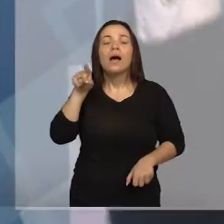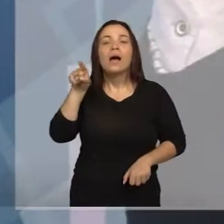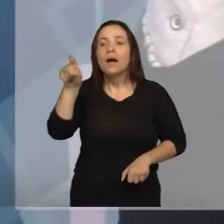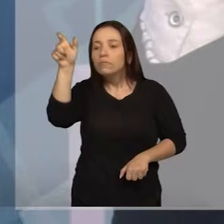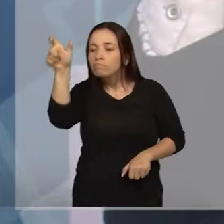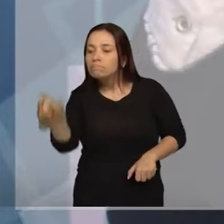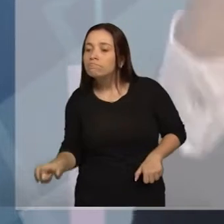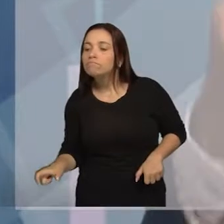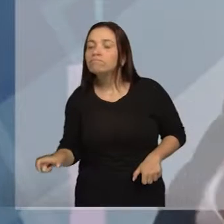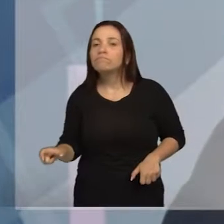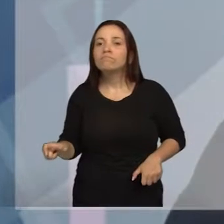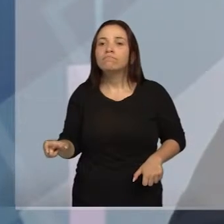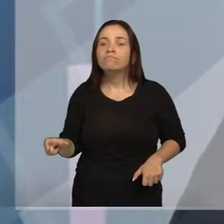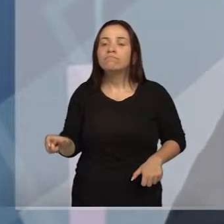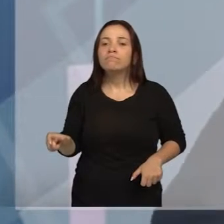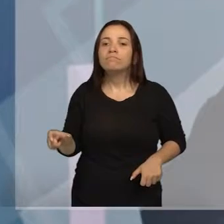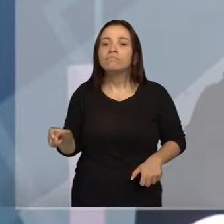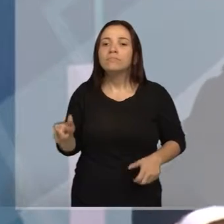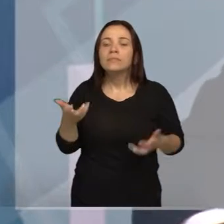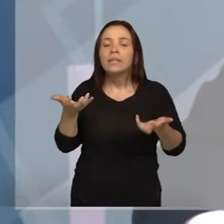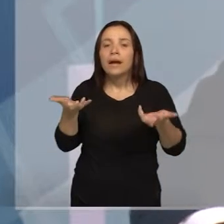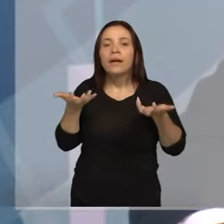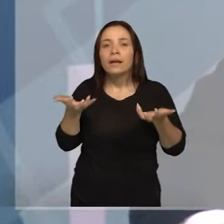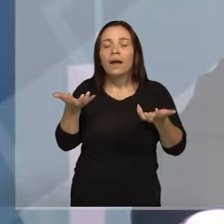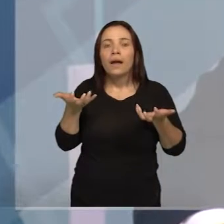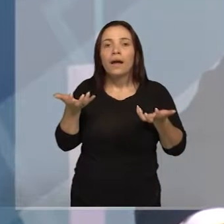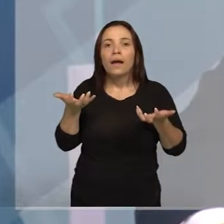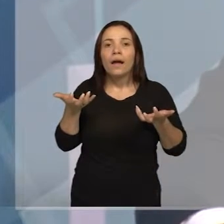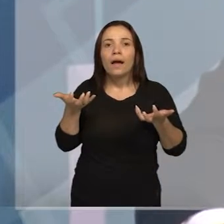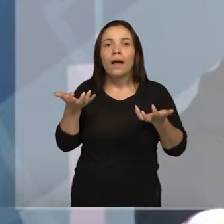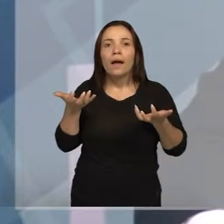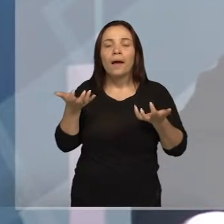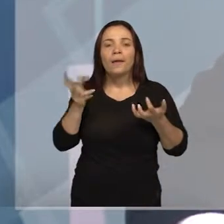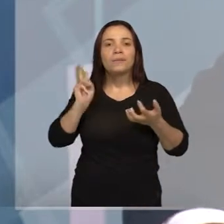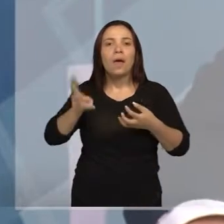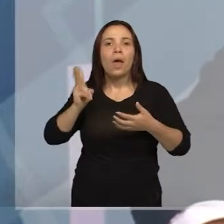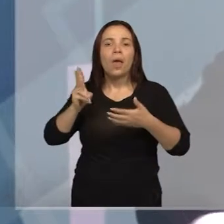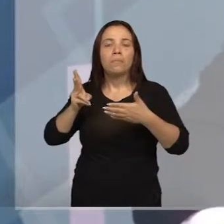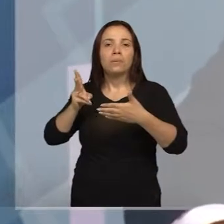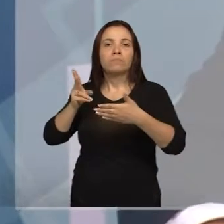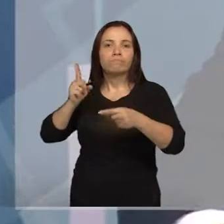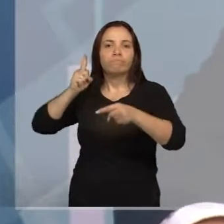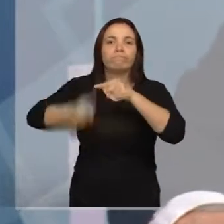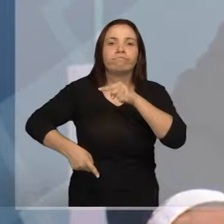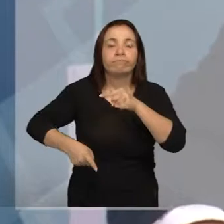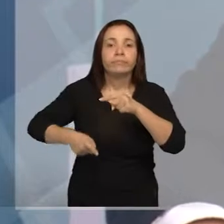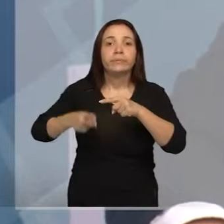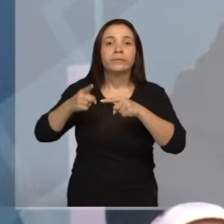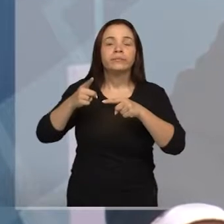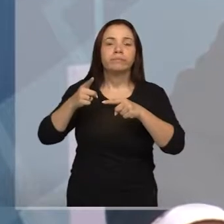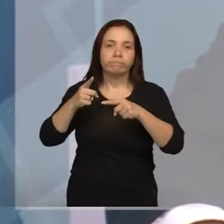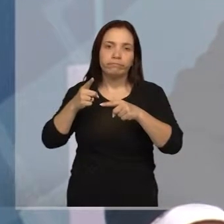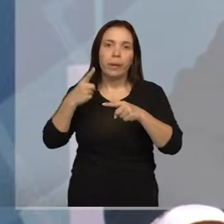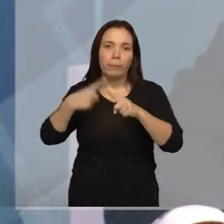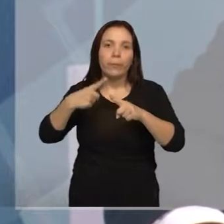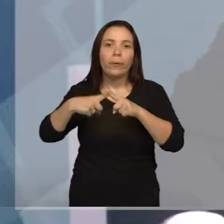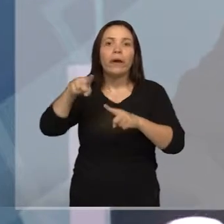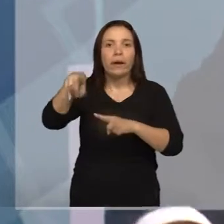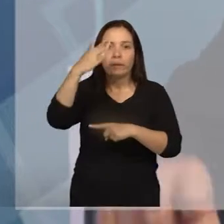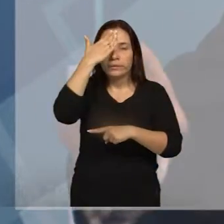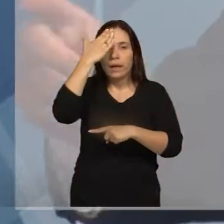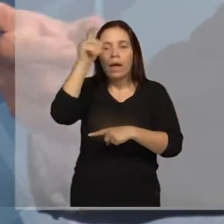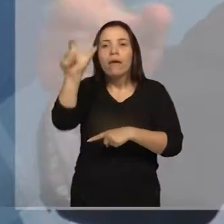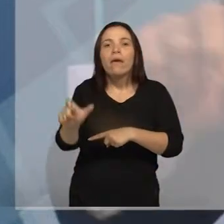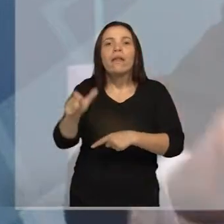sentido de... Então, é melhor você pôr limites, porque eles sabem trabalhar com isso.